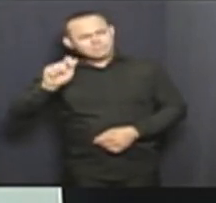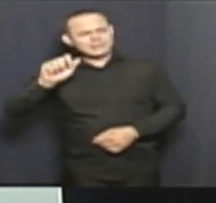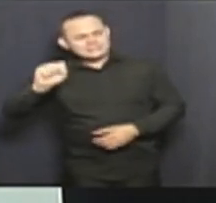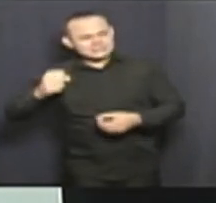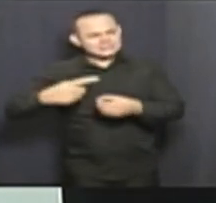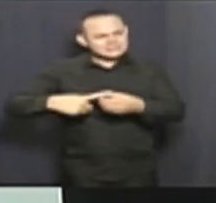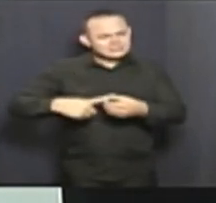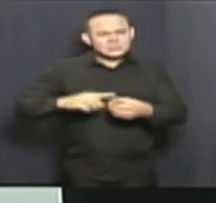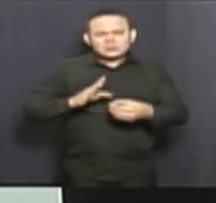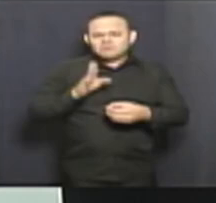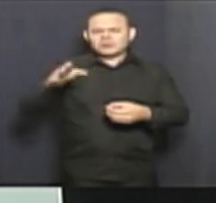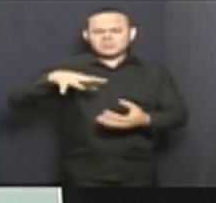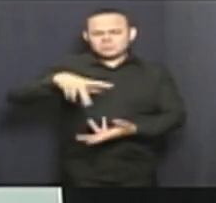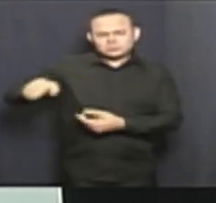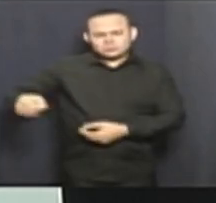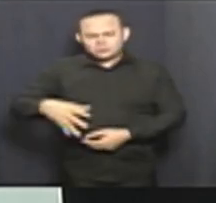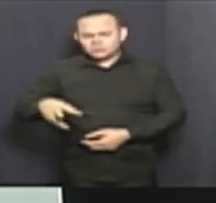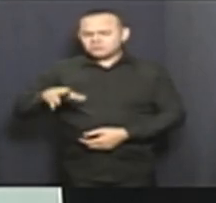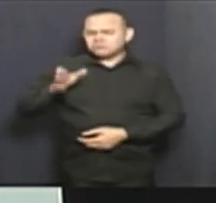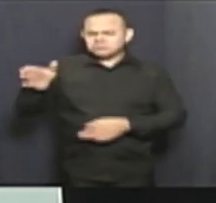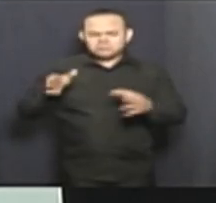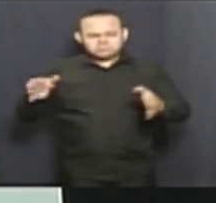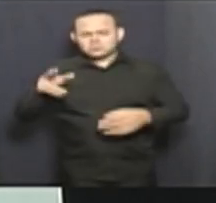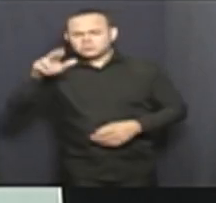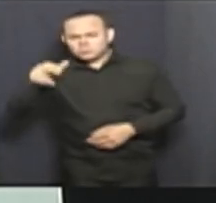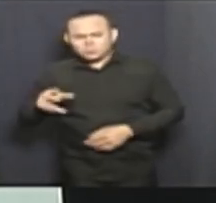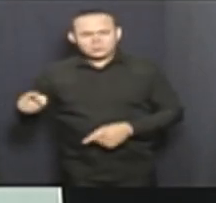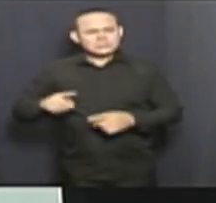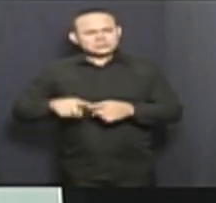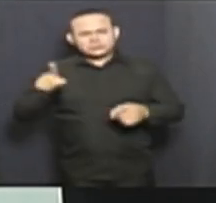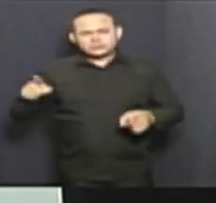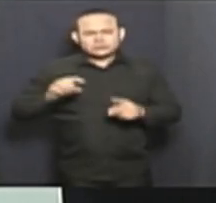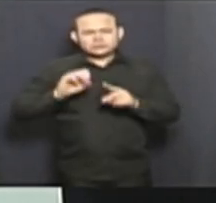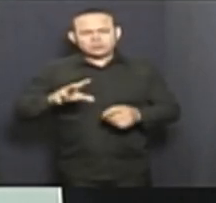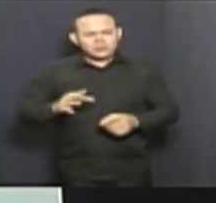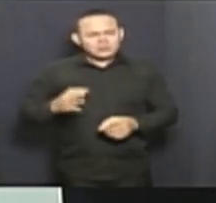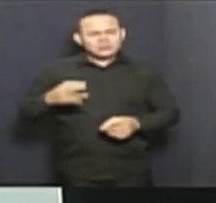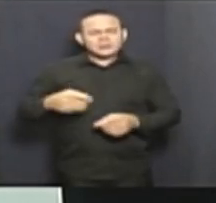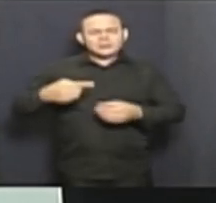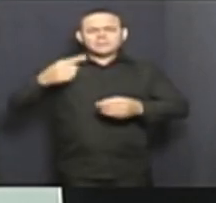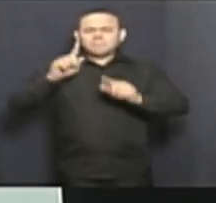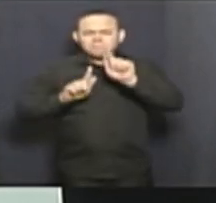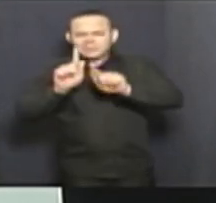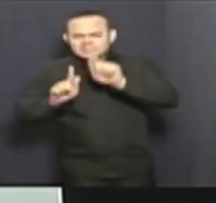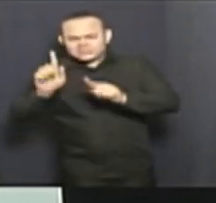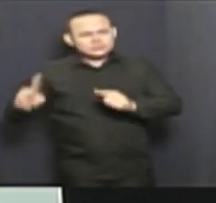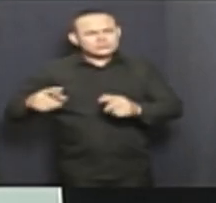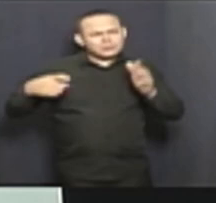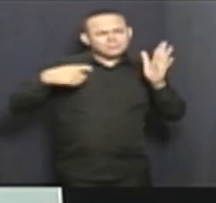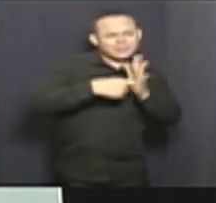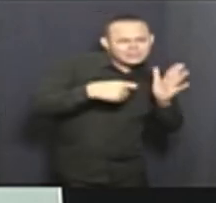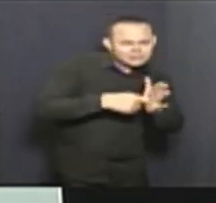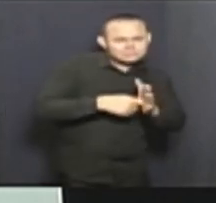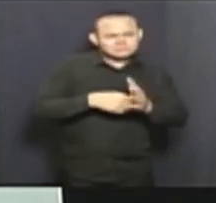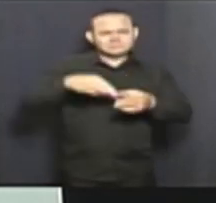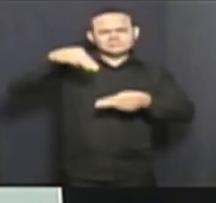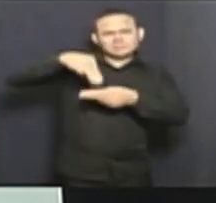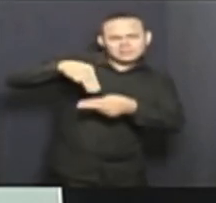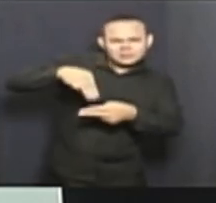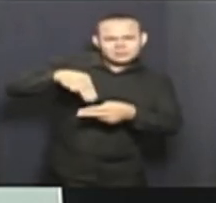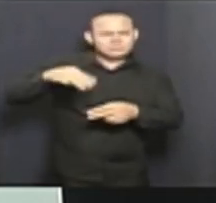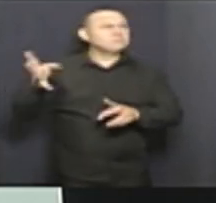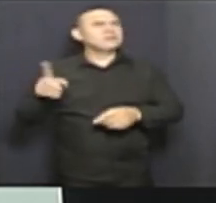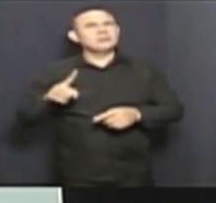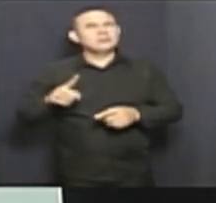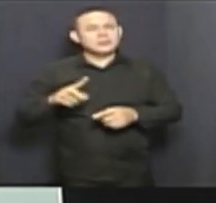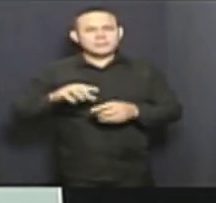as pesquisas ficam em várias cidades sobretudo maracaju coxim isso está registrado no site do tse a